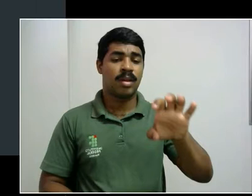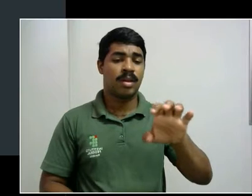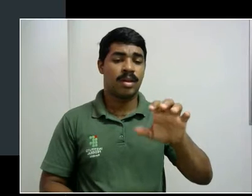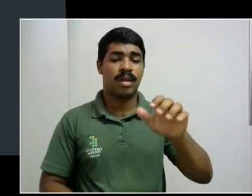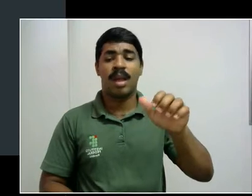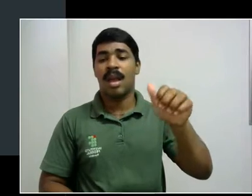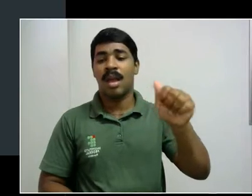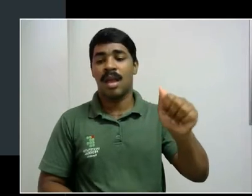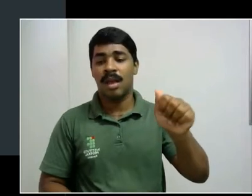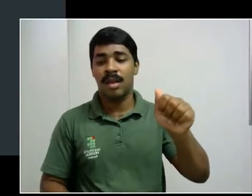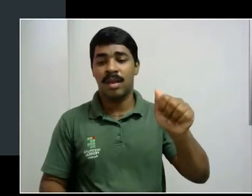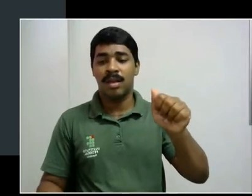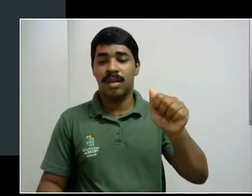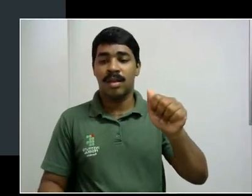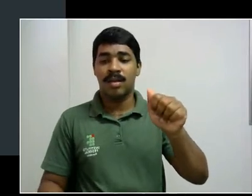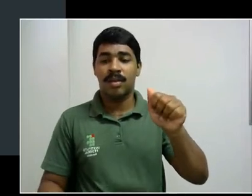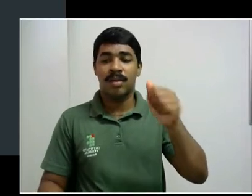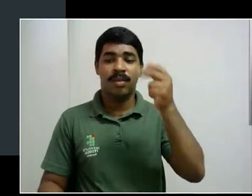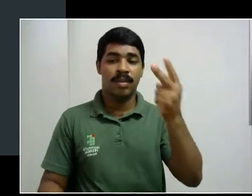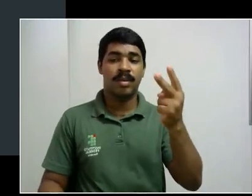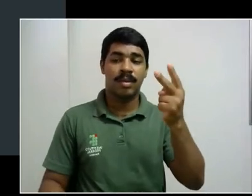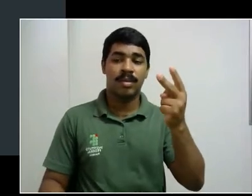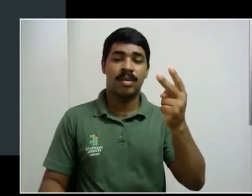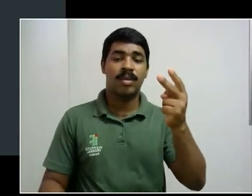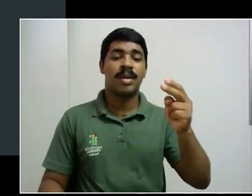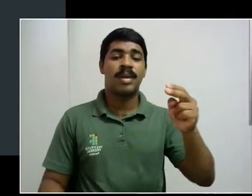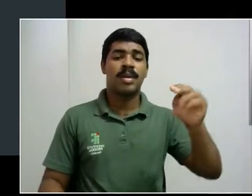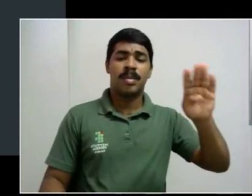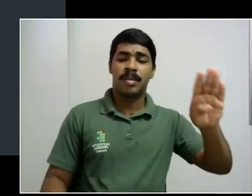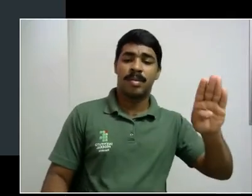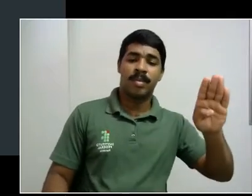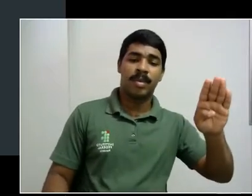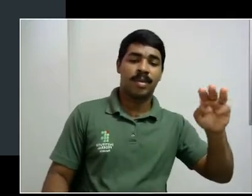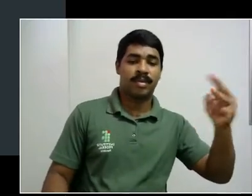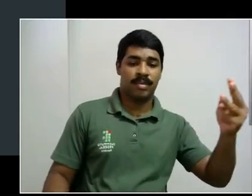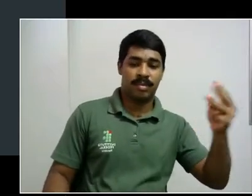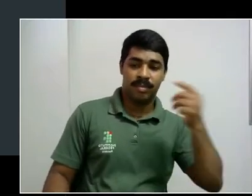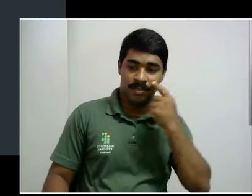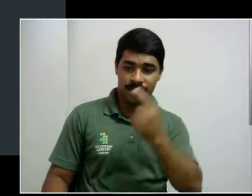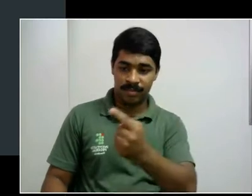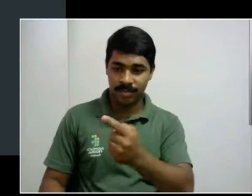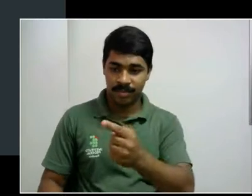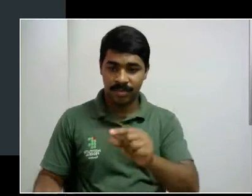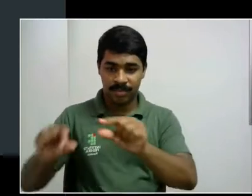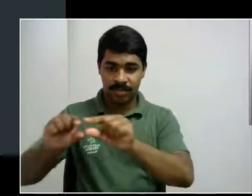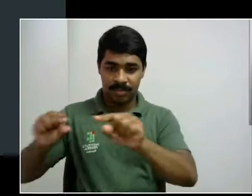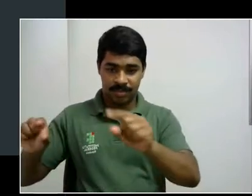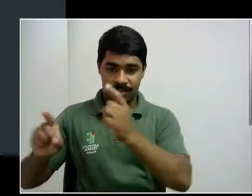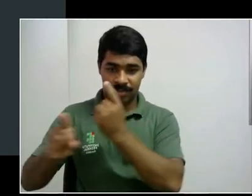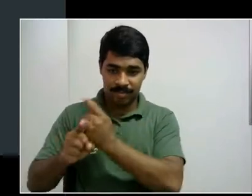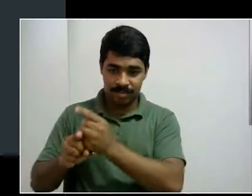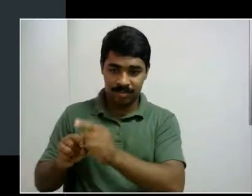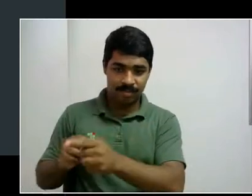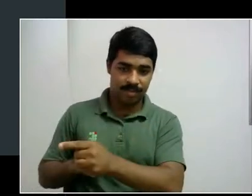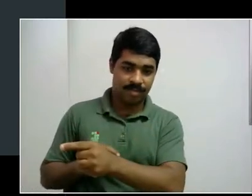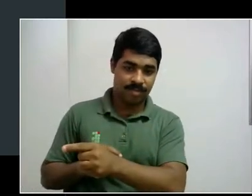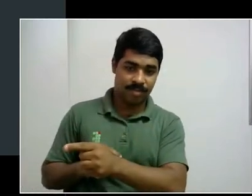equação ficaria y igual a 2x mais 3. Essa aqui é a nossa equação procurada, tá?